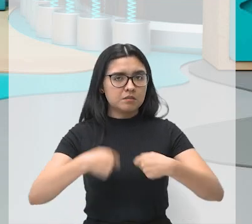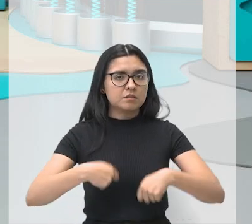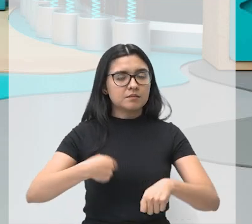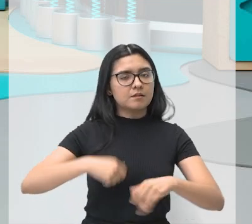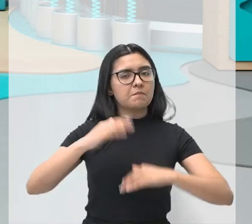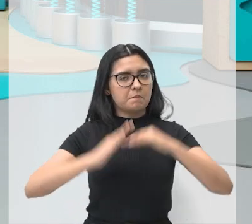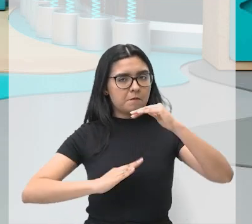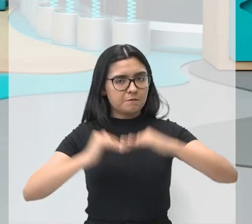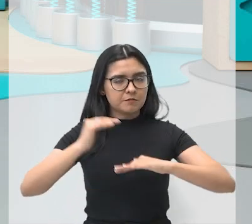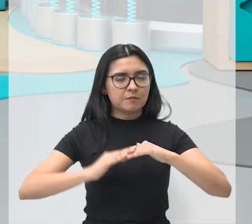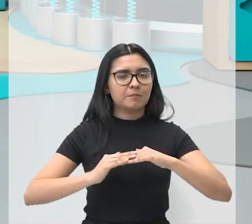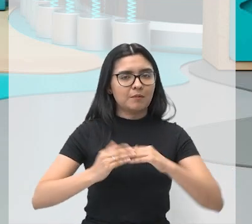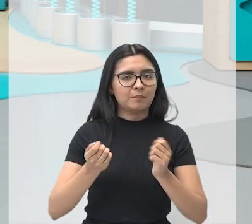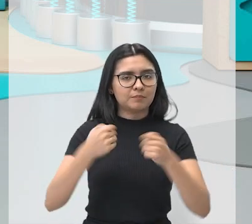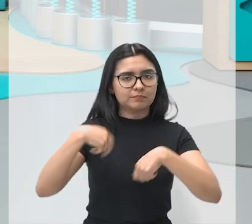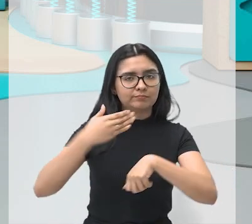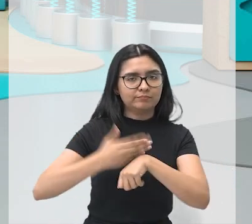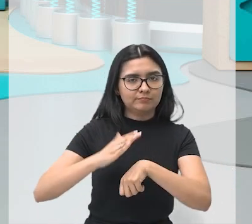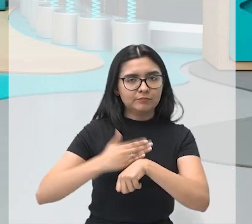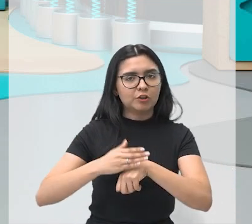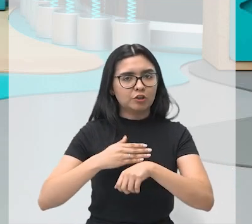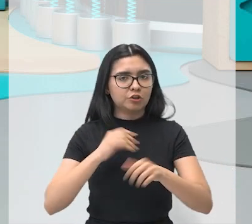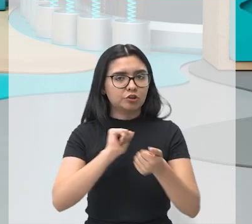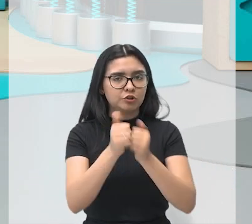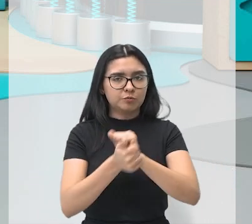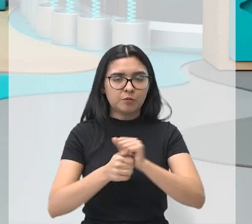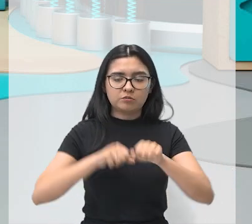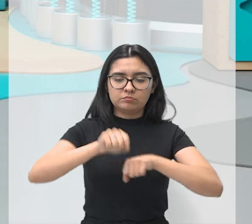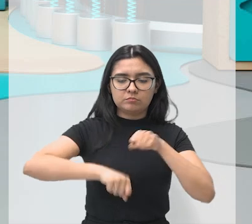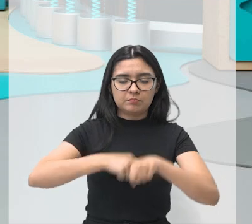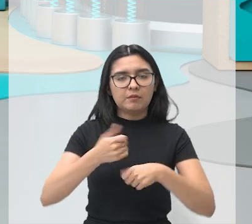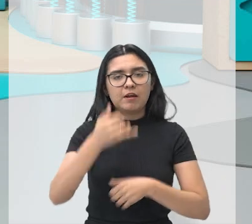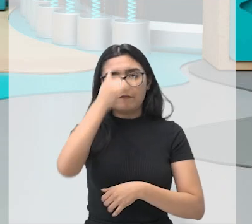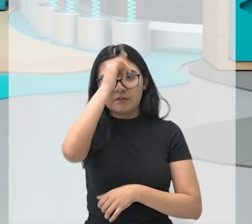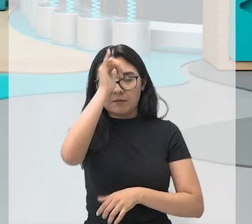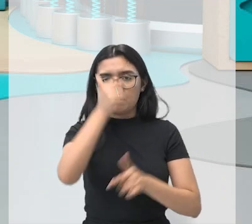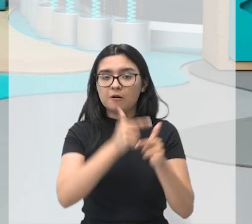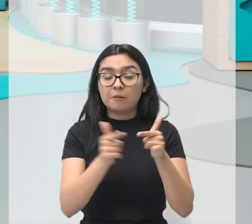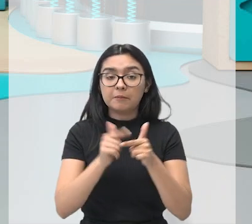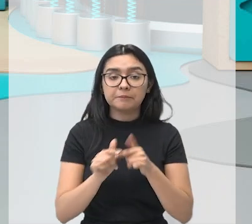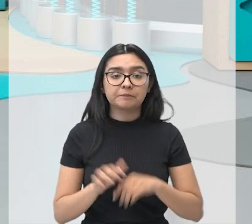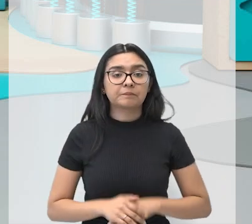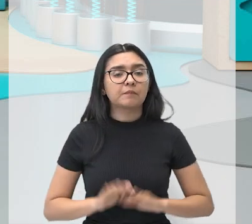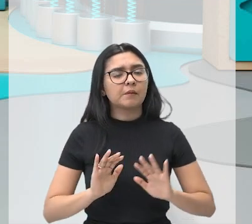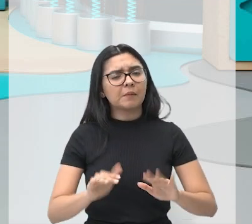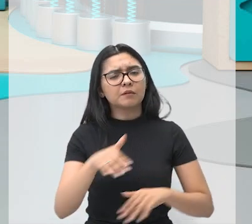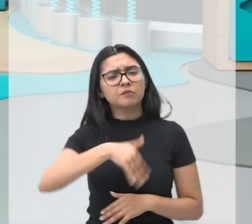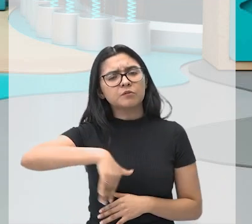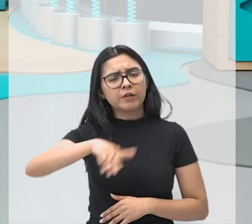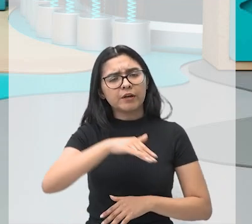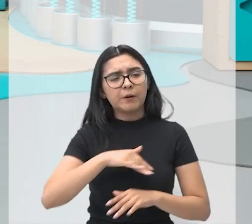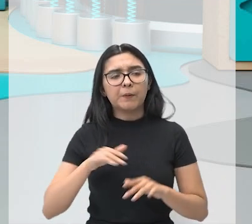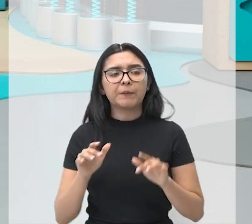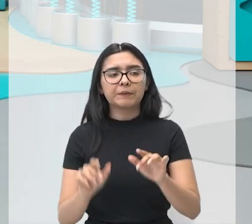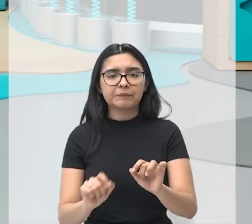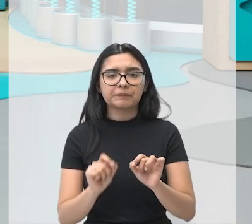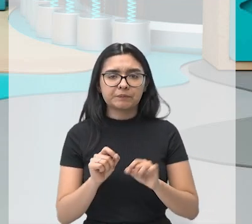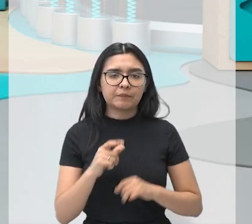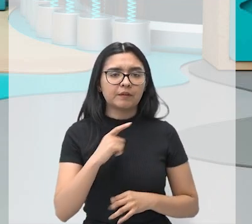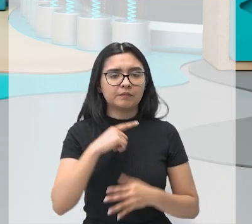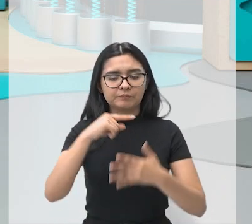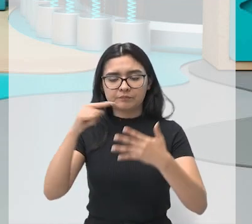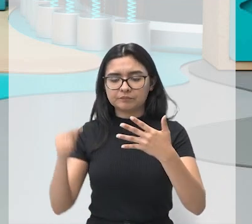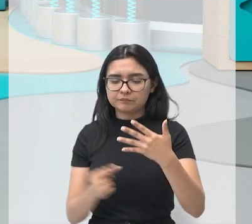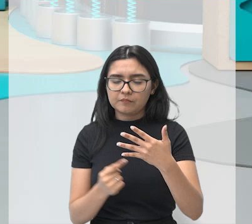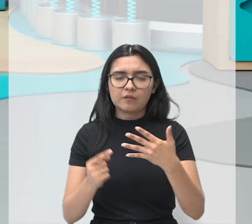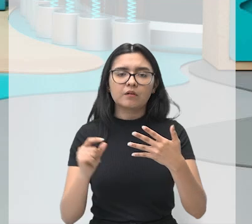profissionalismo para poder praticar esses daqui, né? Até para evitar os acidentes. Mas, de modo geral, embora aqui a gente tenha